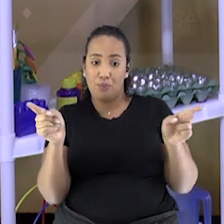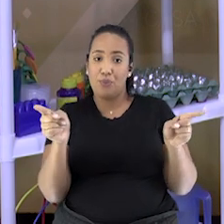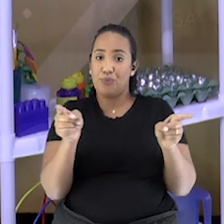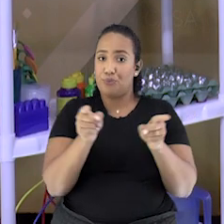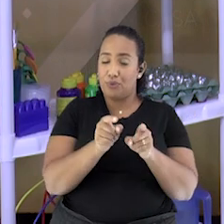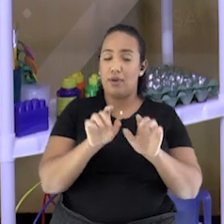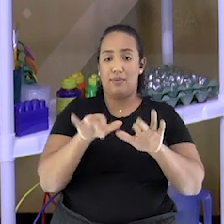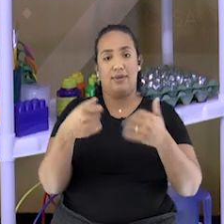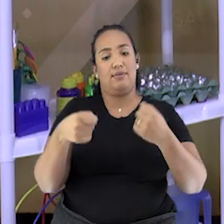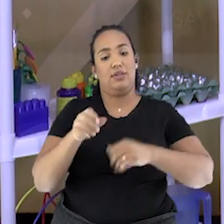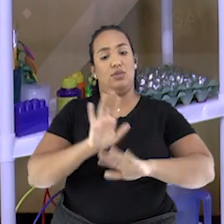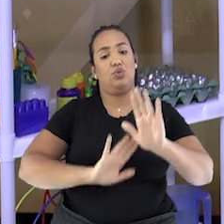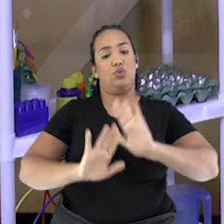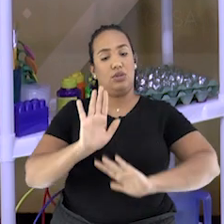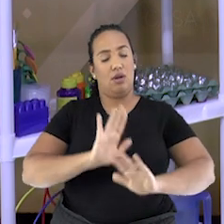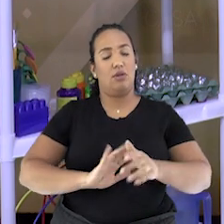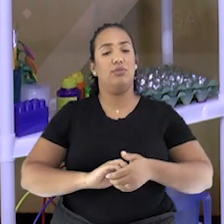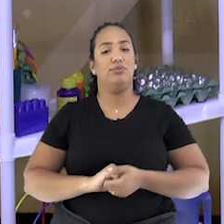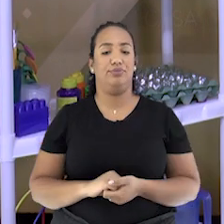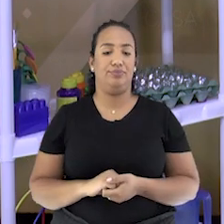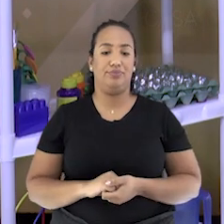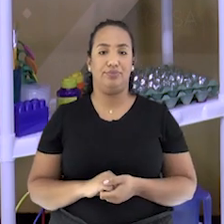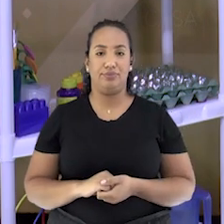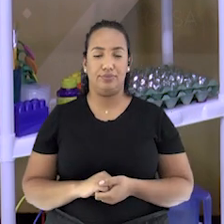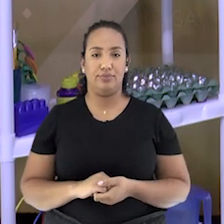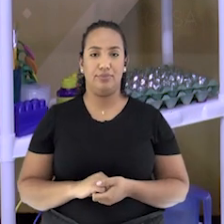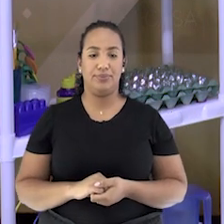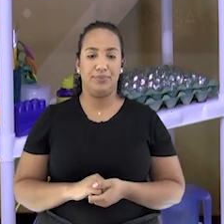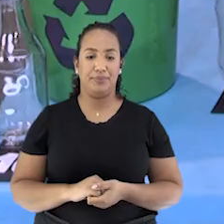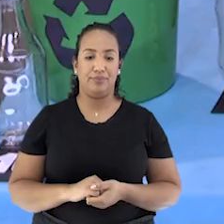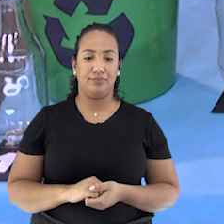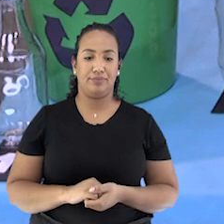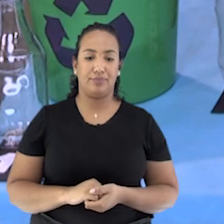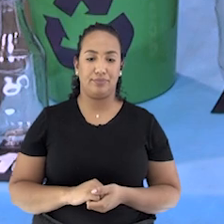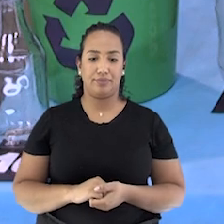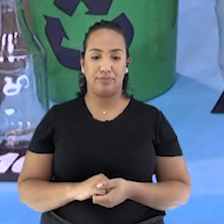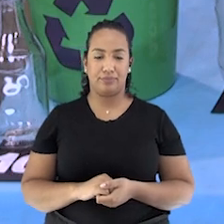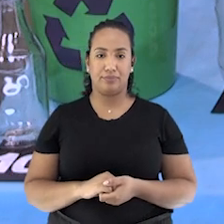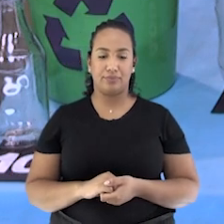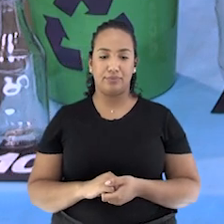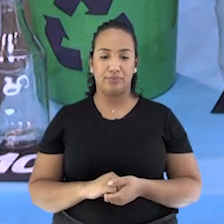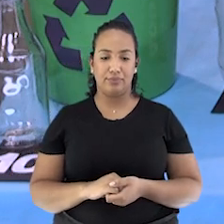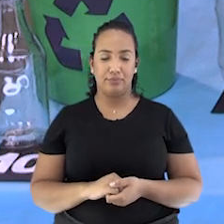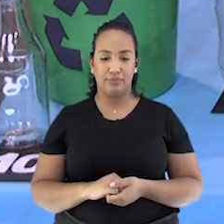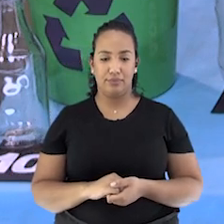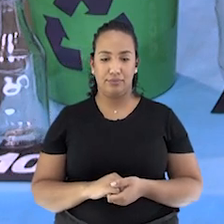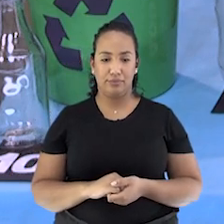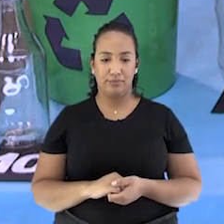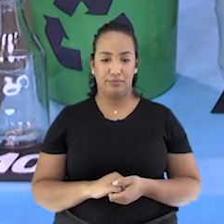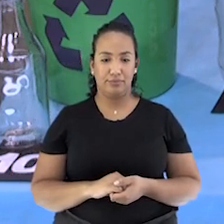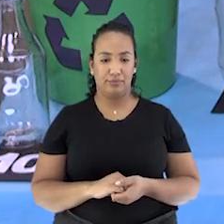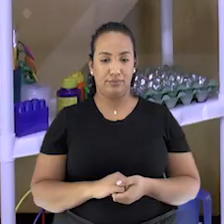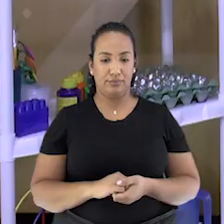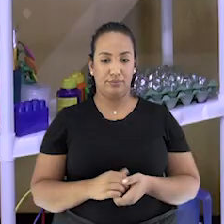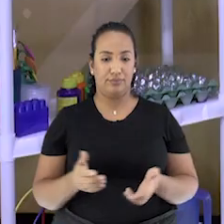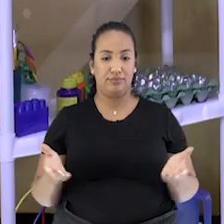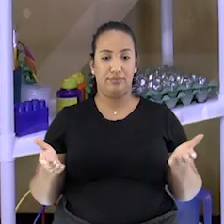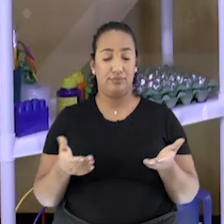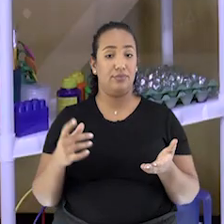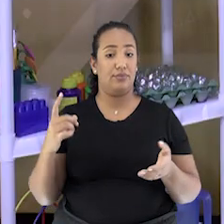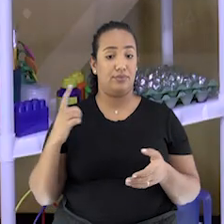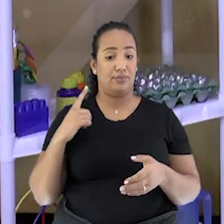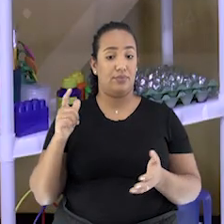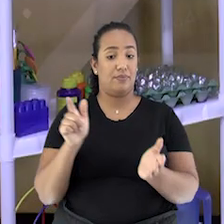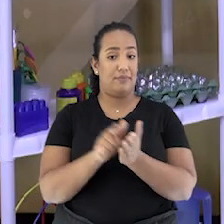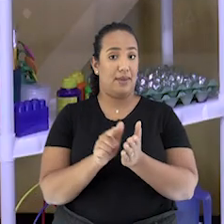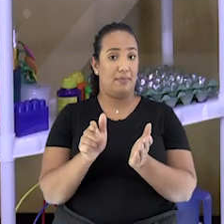devemos ter cuidado com a forma que já vamos falar. Vou colocar ele aqui debaixo da terra. Aqui, a gente também